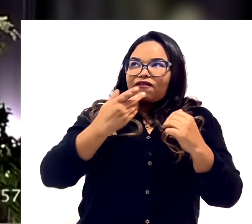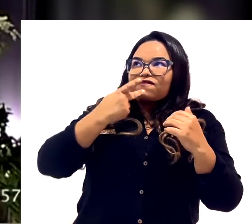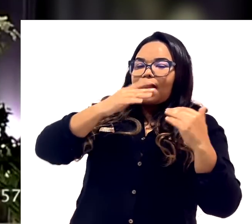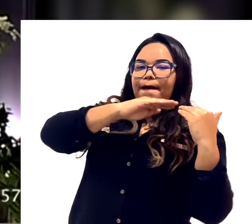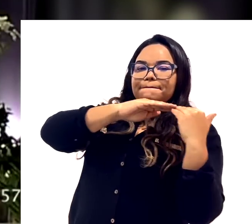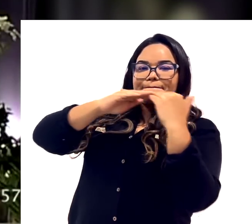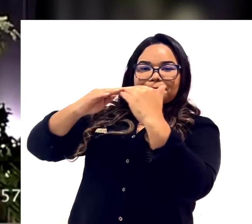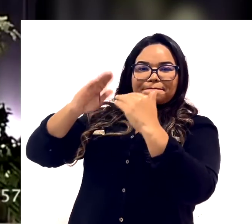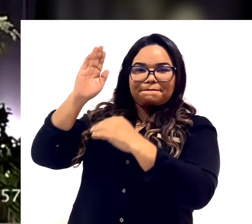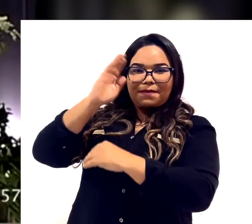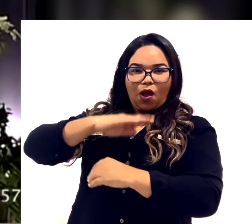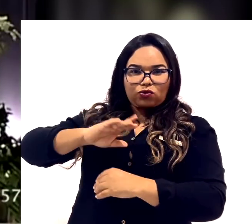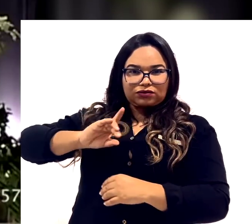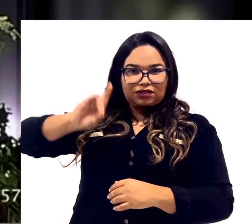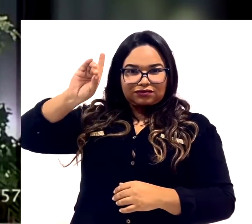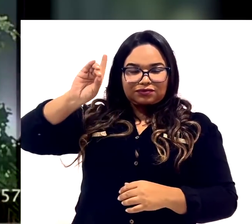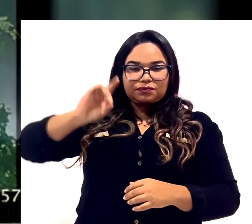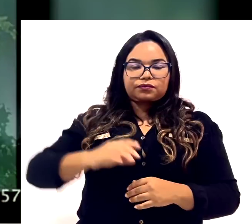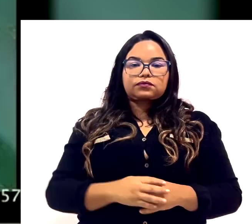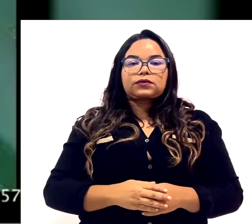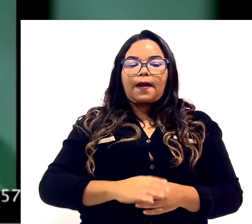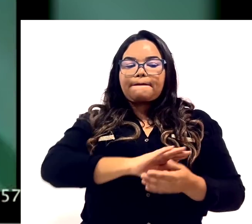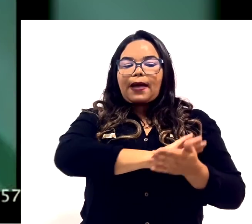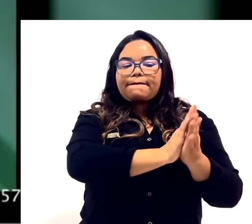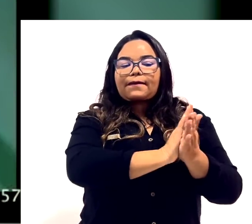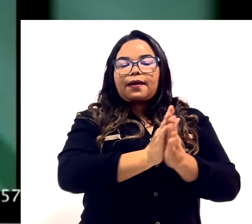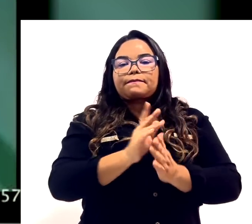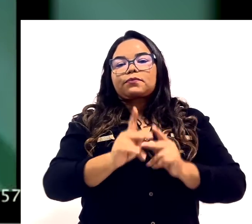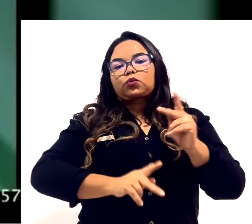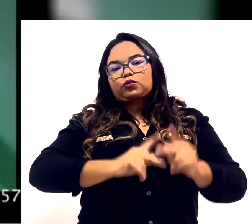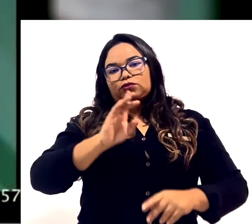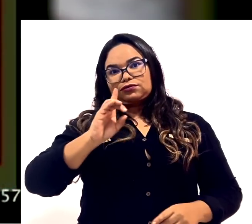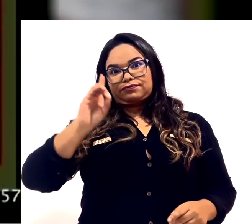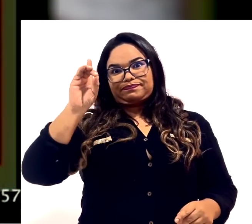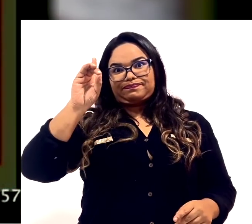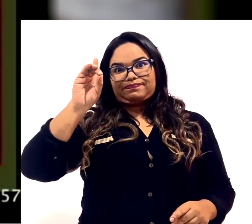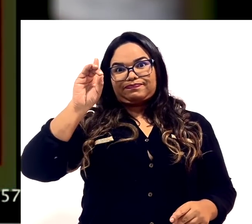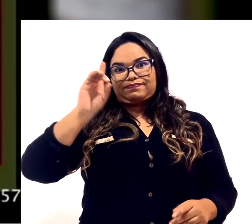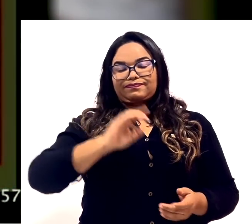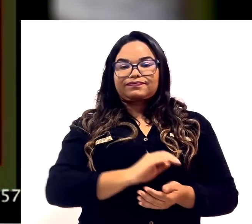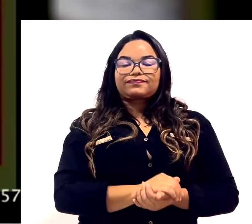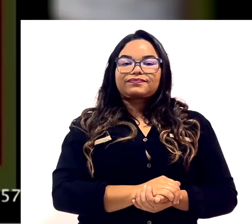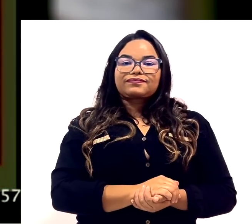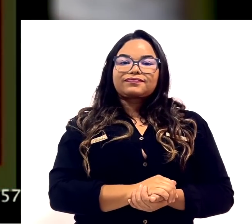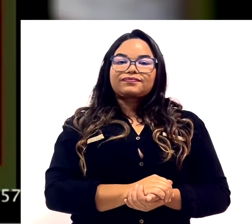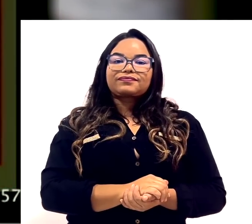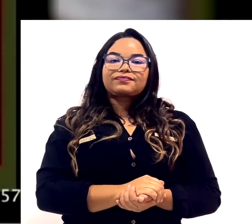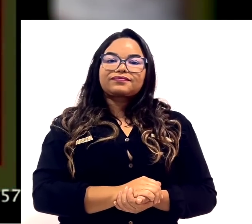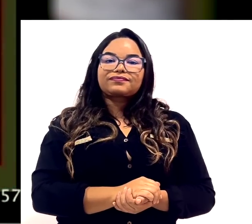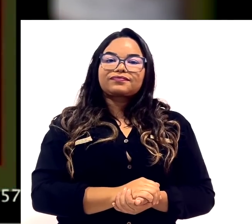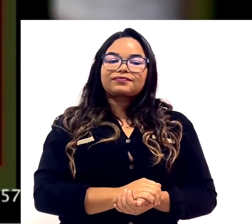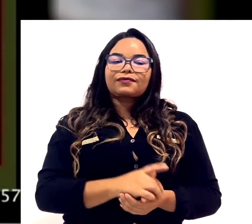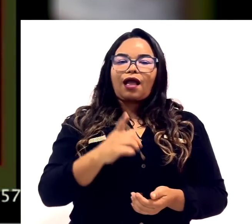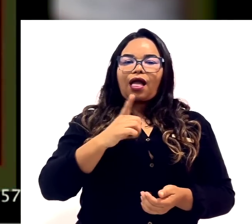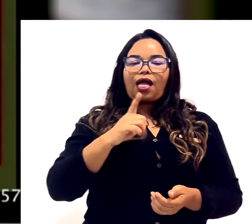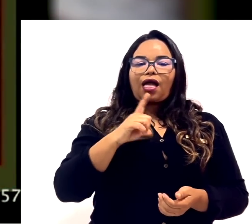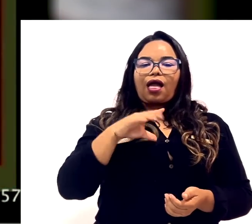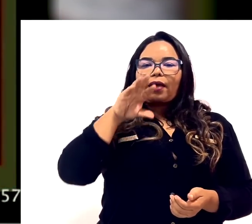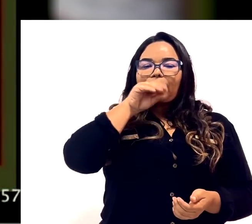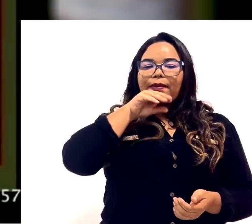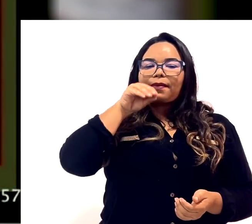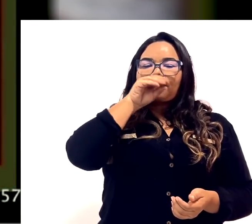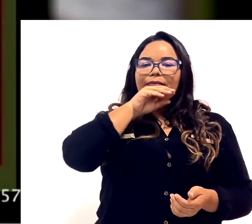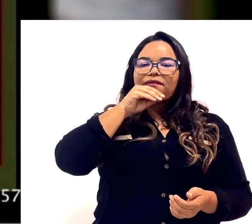contra o Altíssimo e destrói os santos. E foi-lhe dada uma boca para proferir